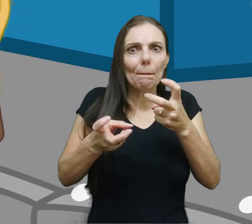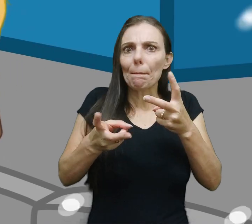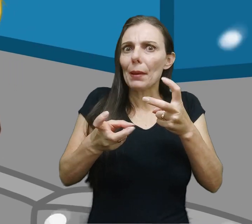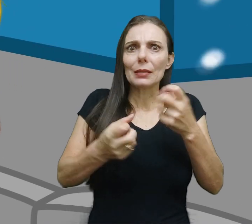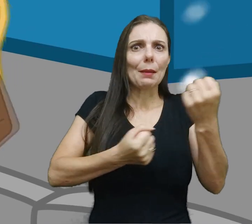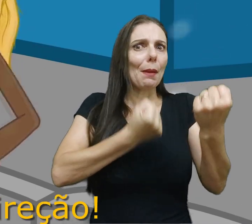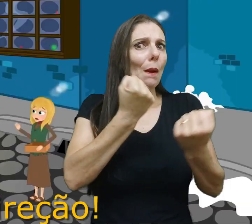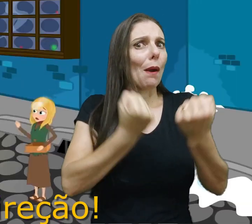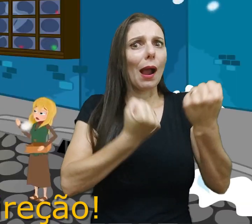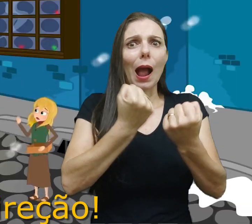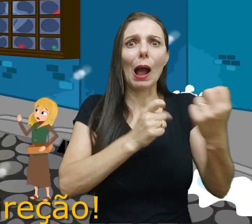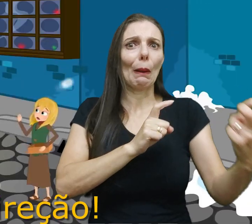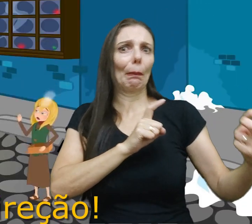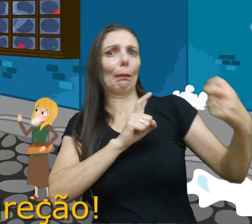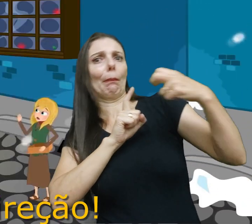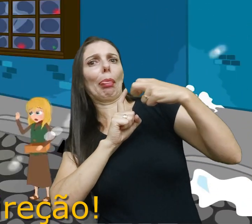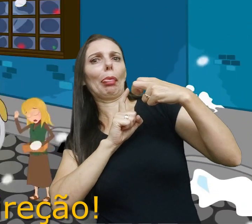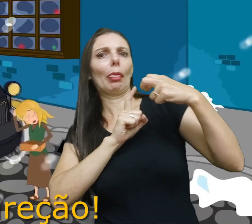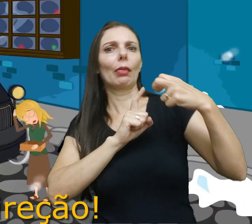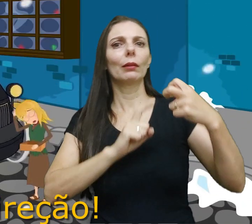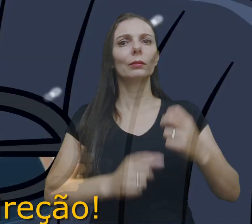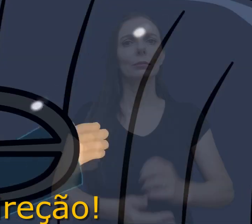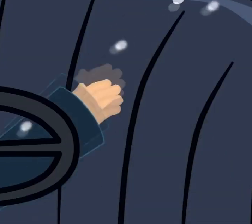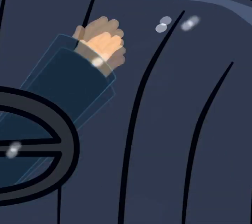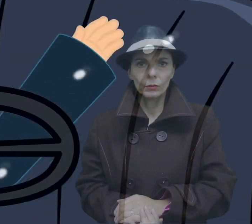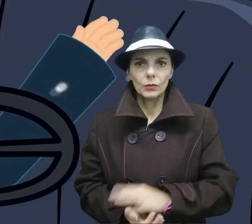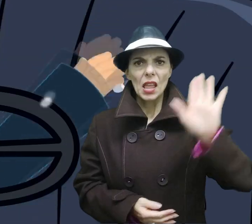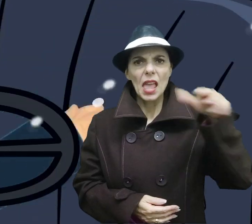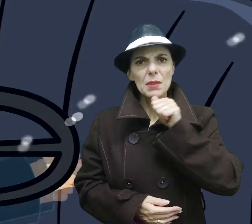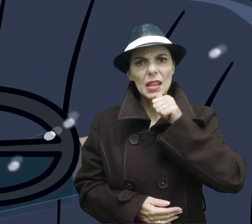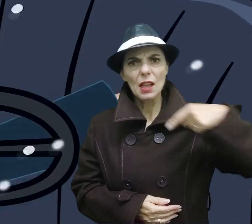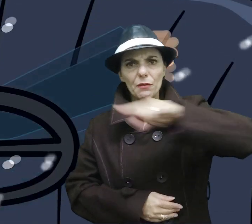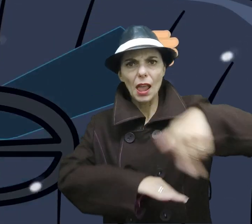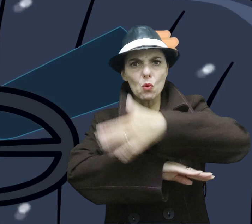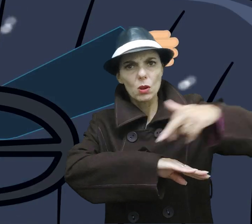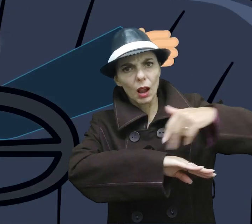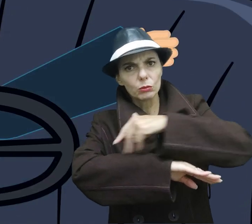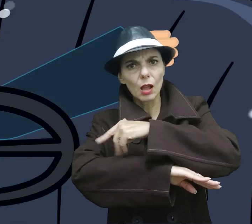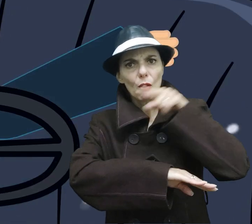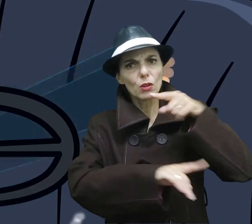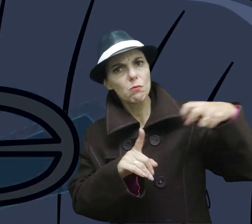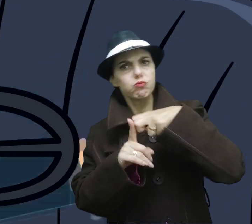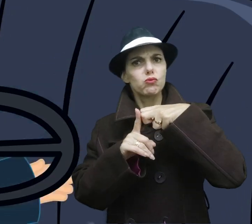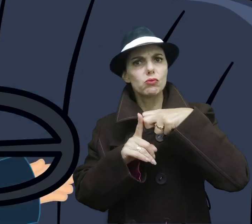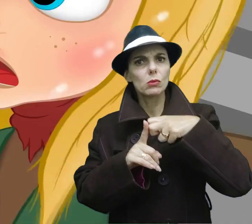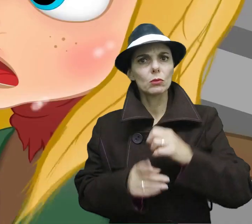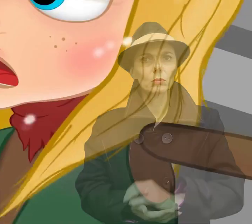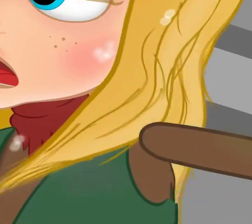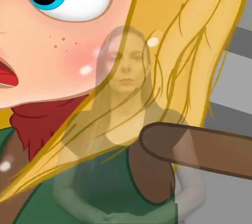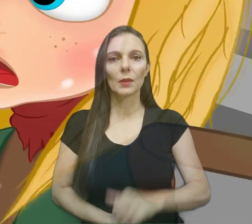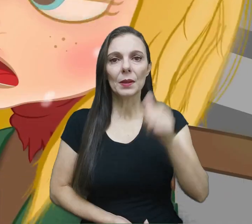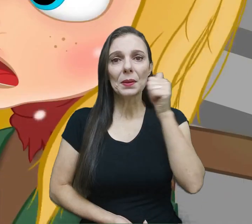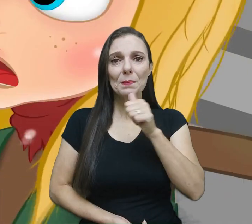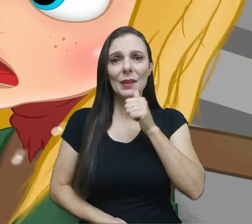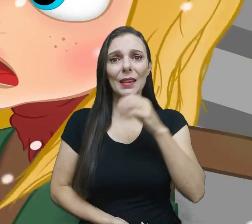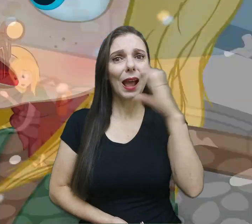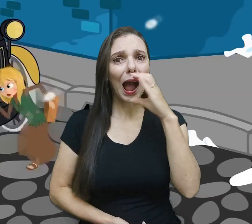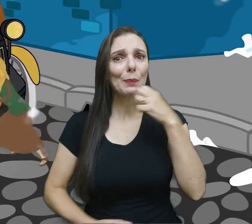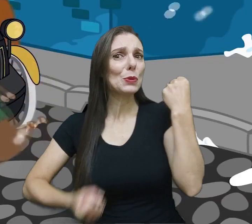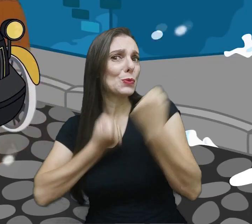garotinha mal notou um carro vindo na sua direção. Ei, garota, fique na calçada, você será atropelada. A